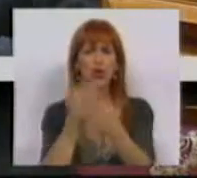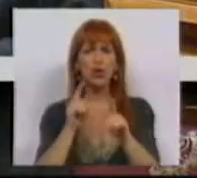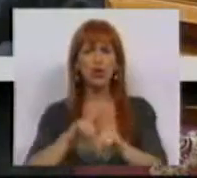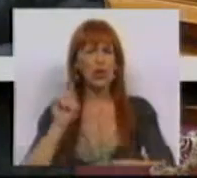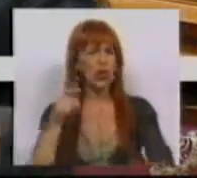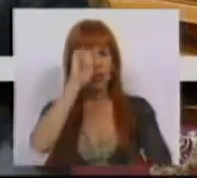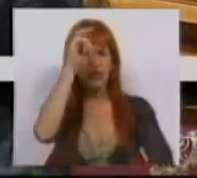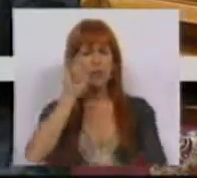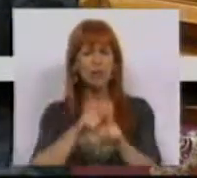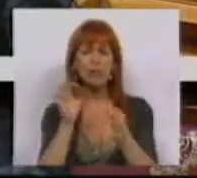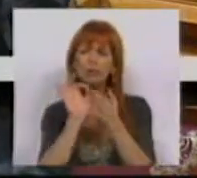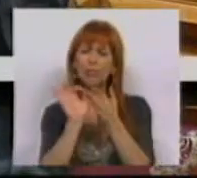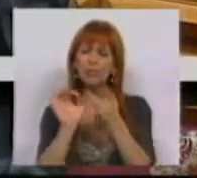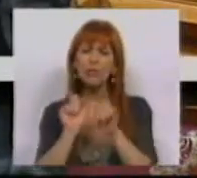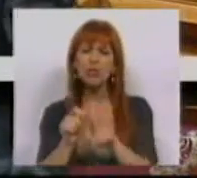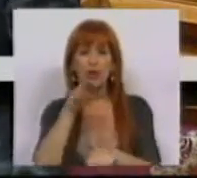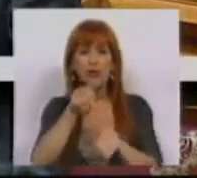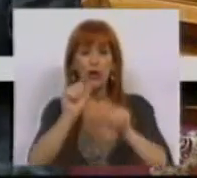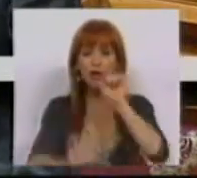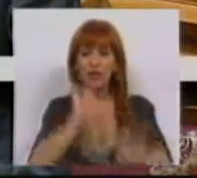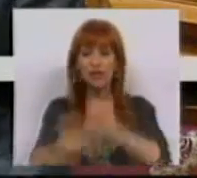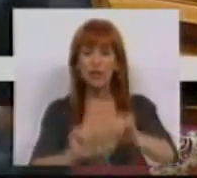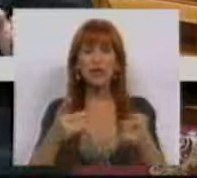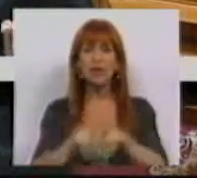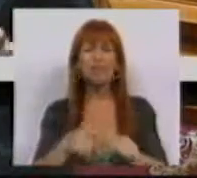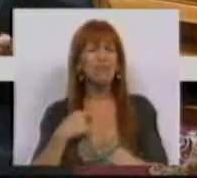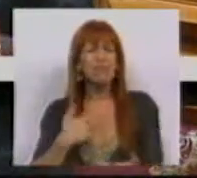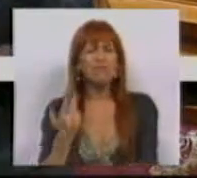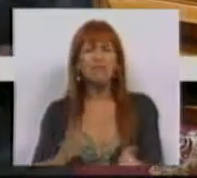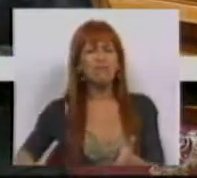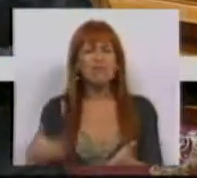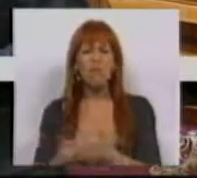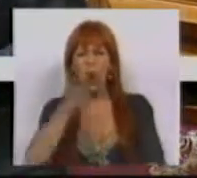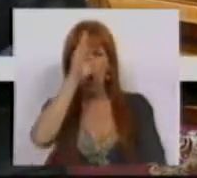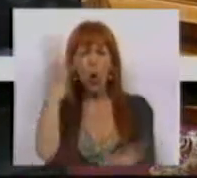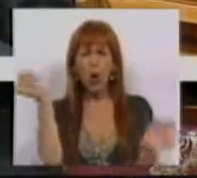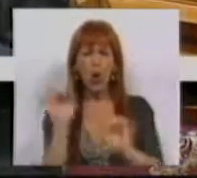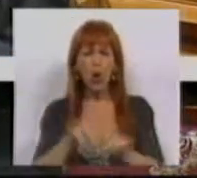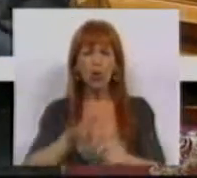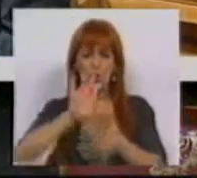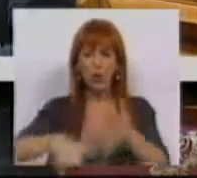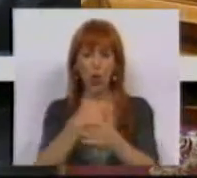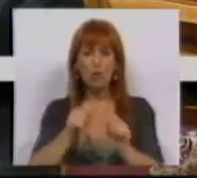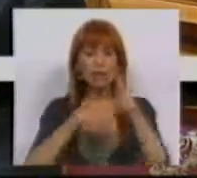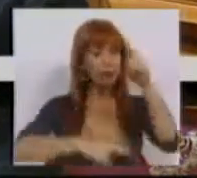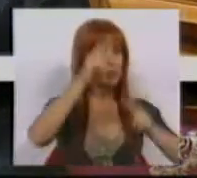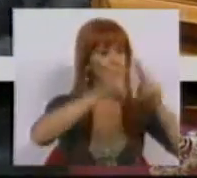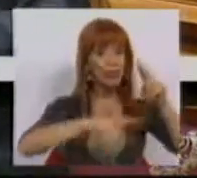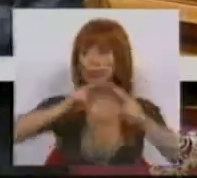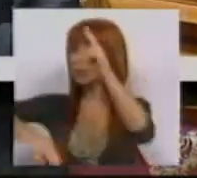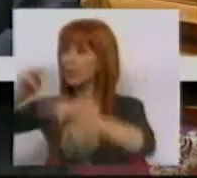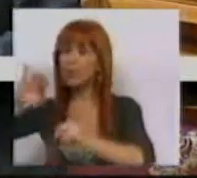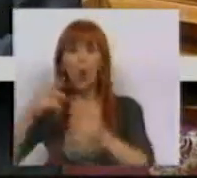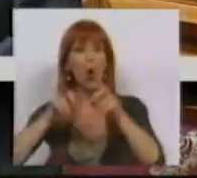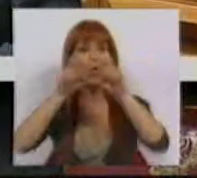sem respeitar as particularidades dos territórios e sem ter apresentado previamente um plano de construção ou